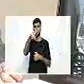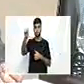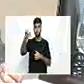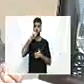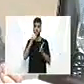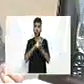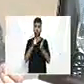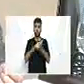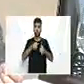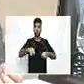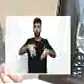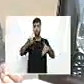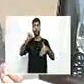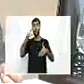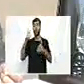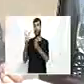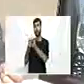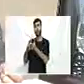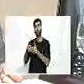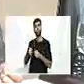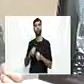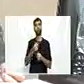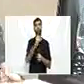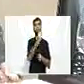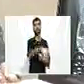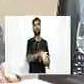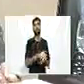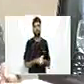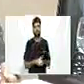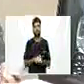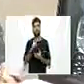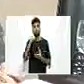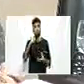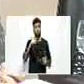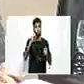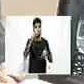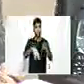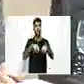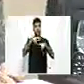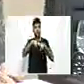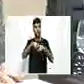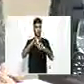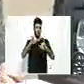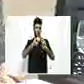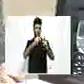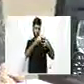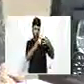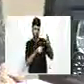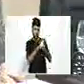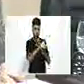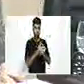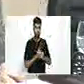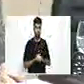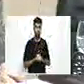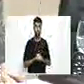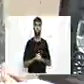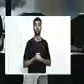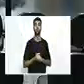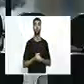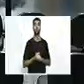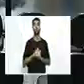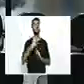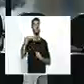propaganda e chega ali na na esquina ali já joga tudo fora ele sai recolhendo e joga fora M questionamentos são só esses Obrigado